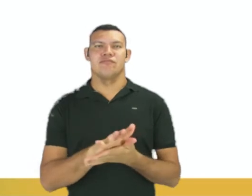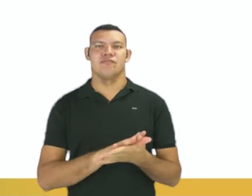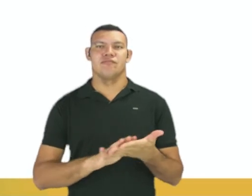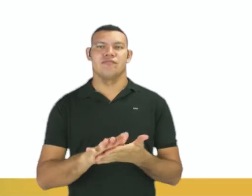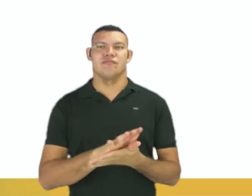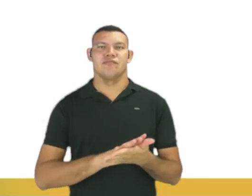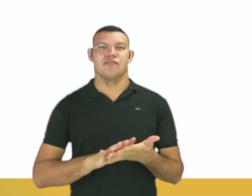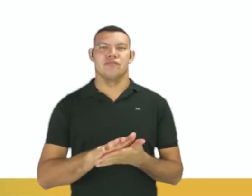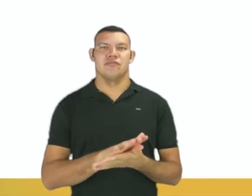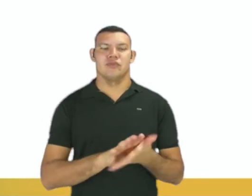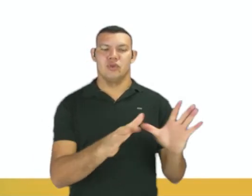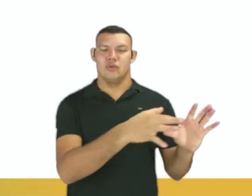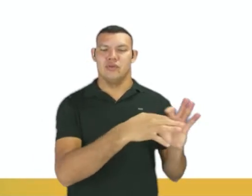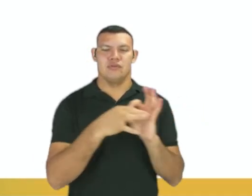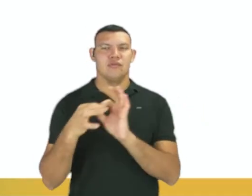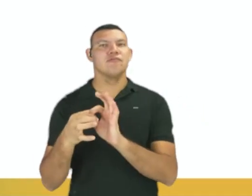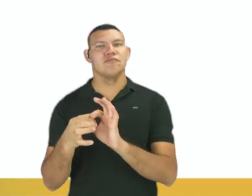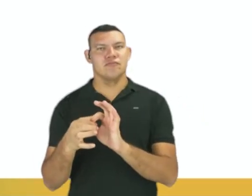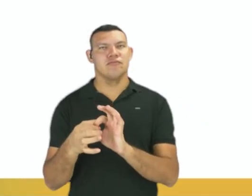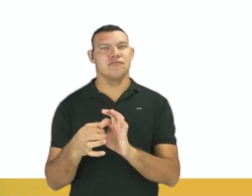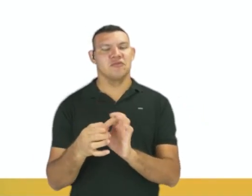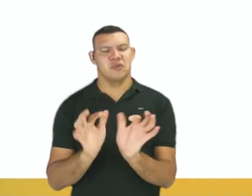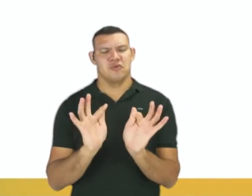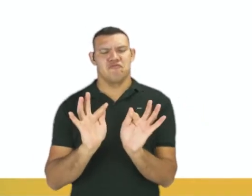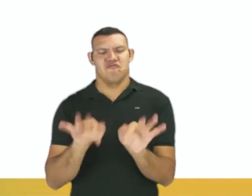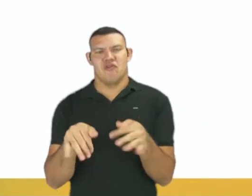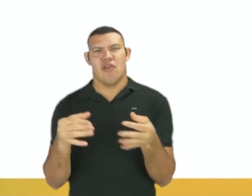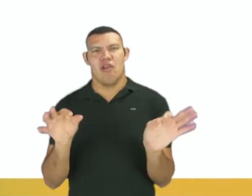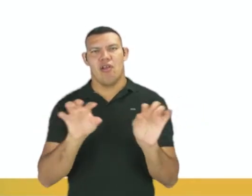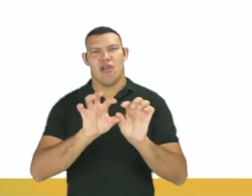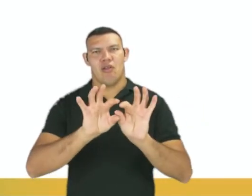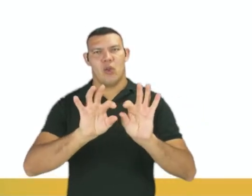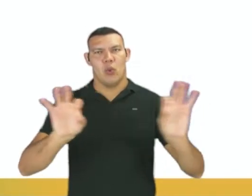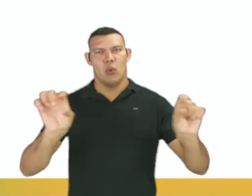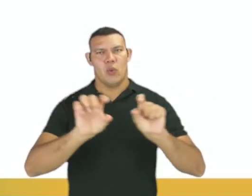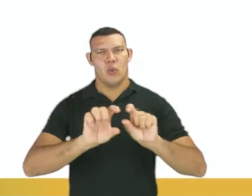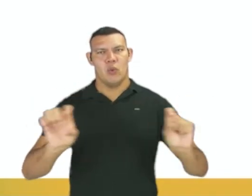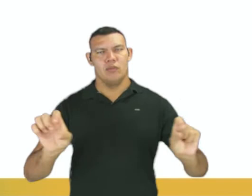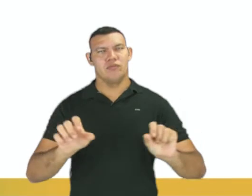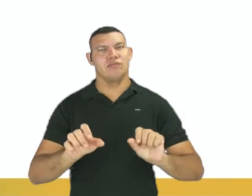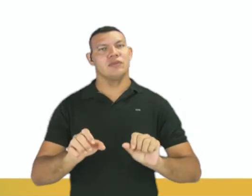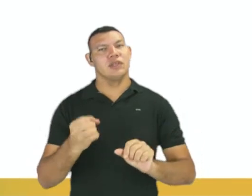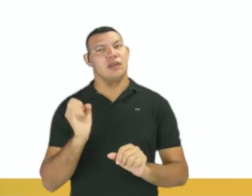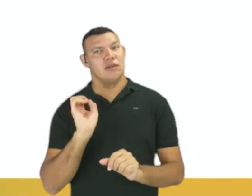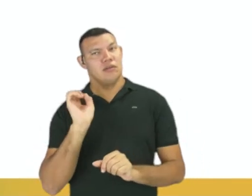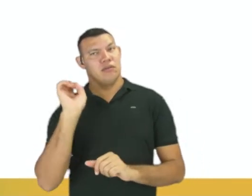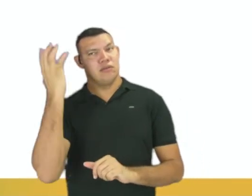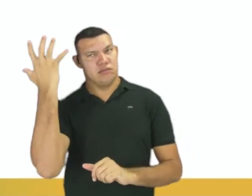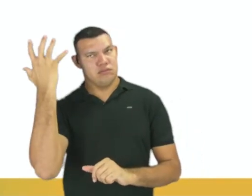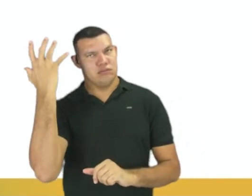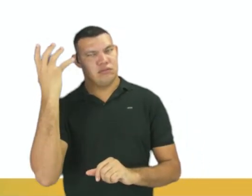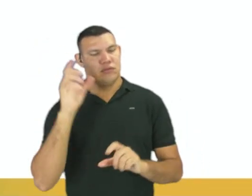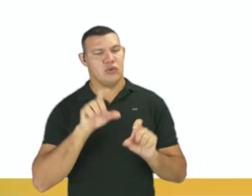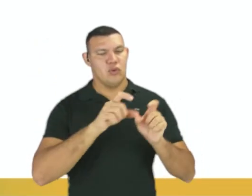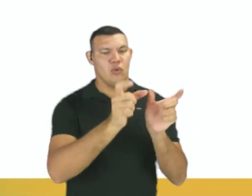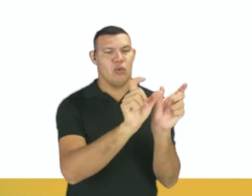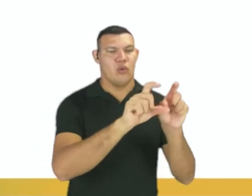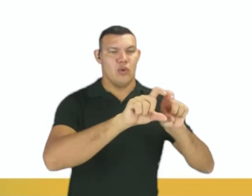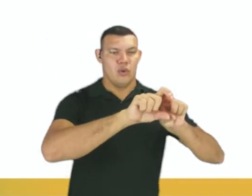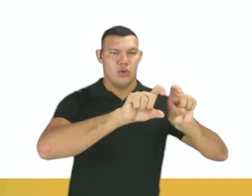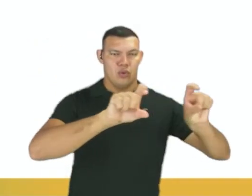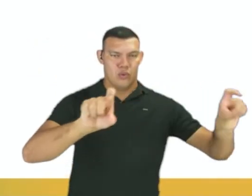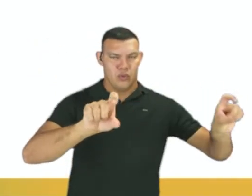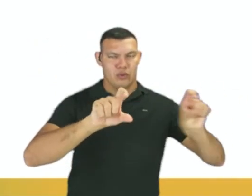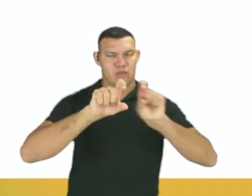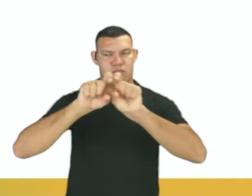contexto seria suficiente para encerrar a oração Quando acontece algo assim quando uma oração